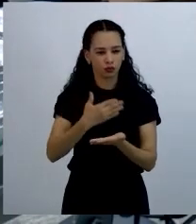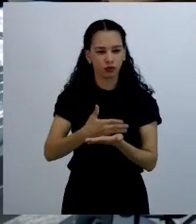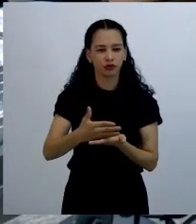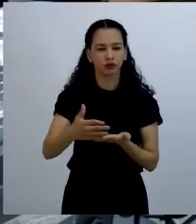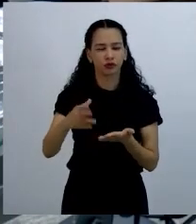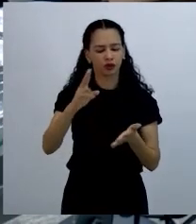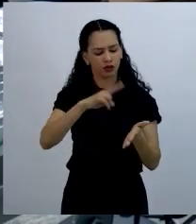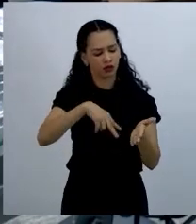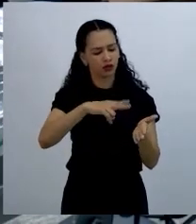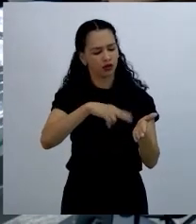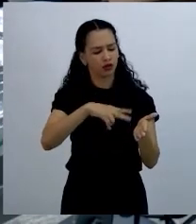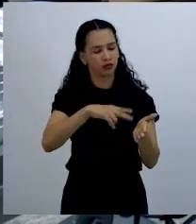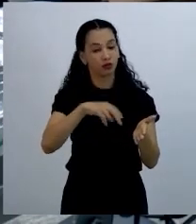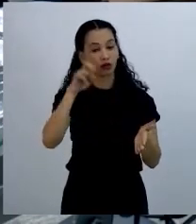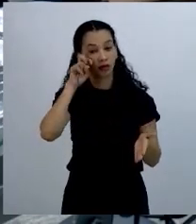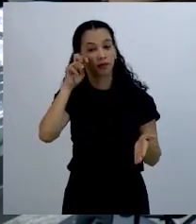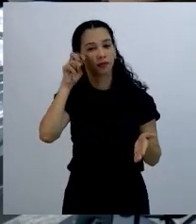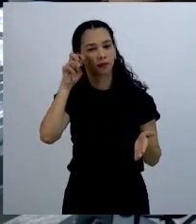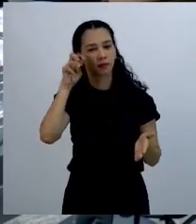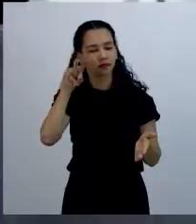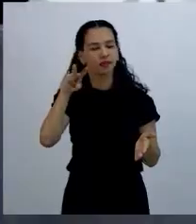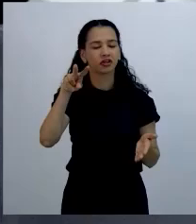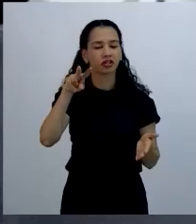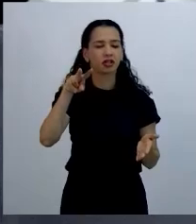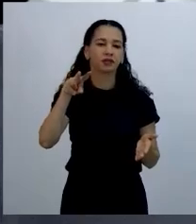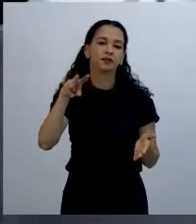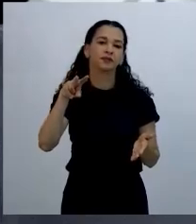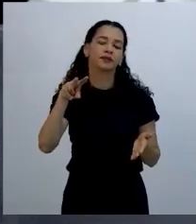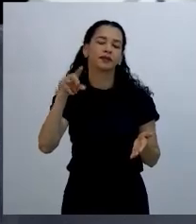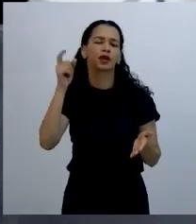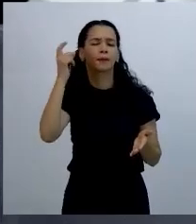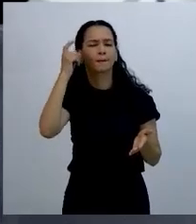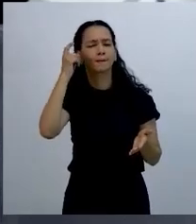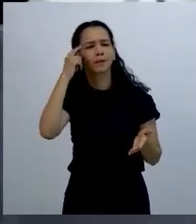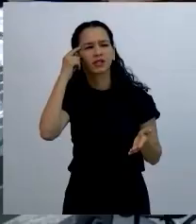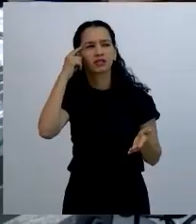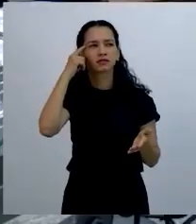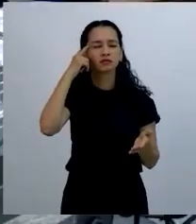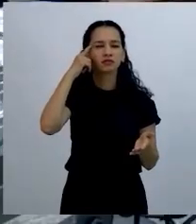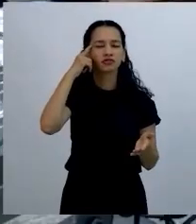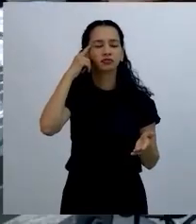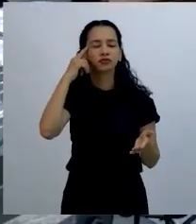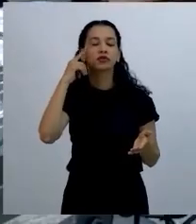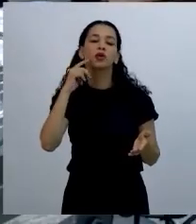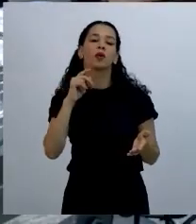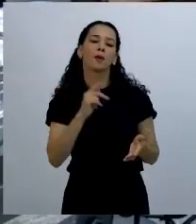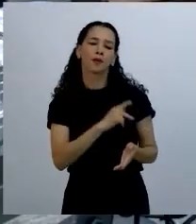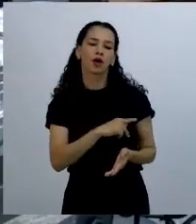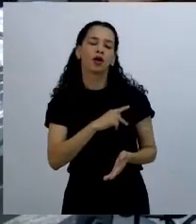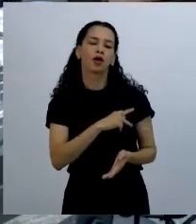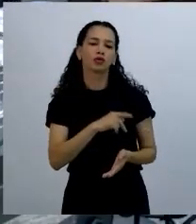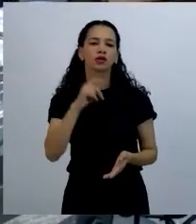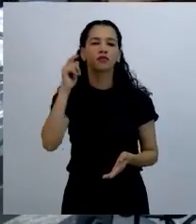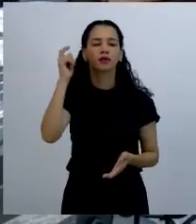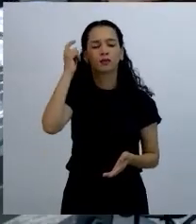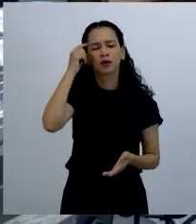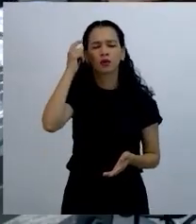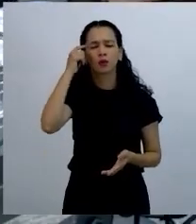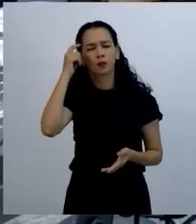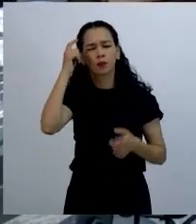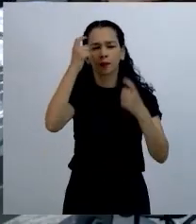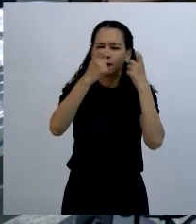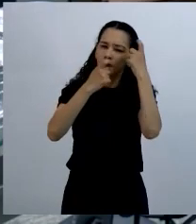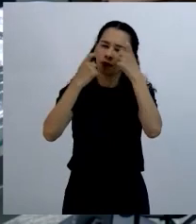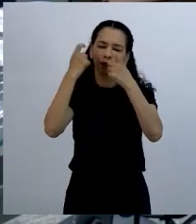na vida da igreja nesse mesmo Capítulo 1 ele vai escrever dizendo assim observem fique eu